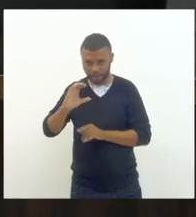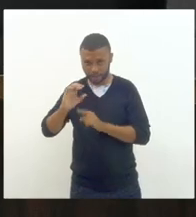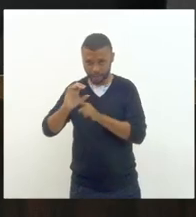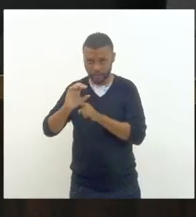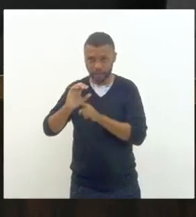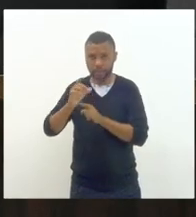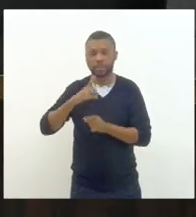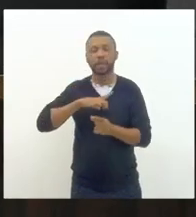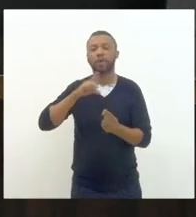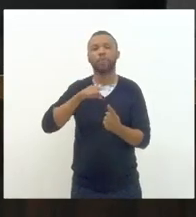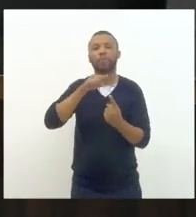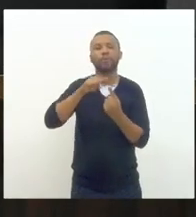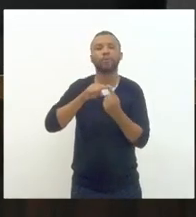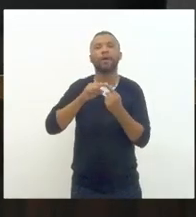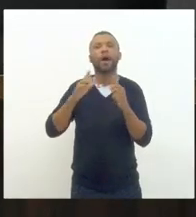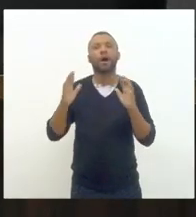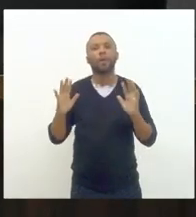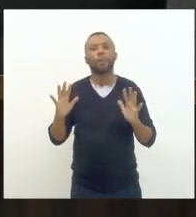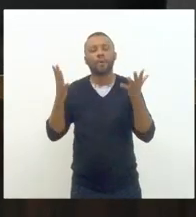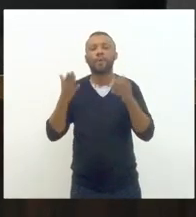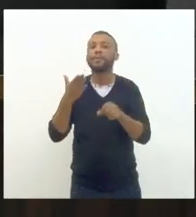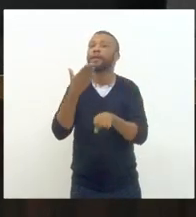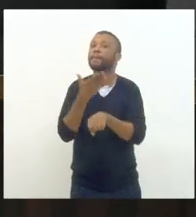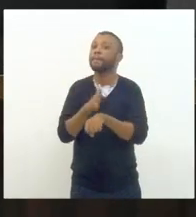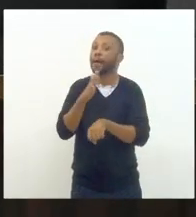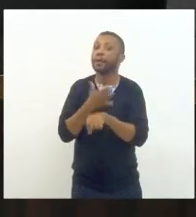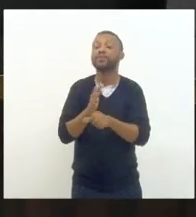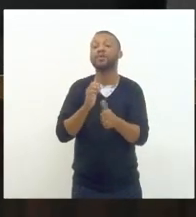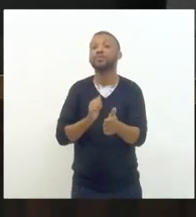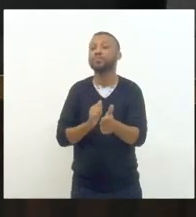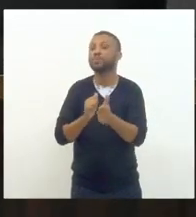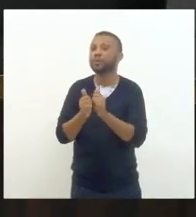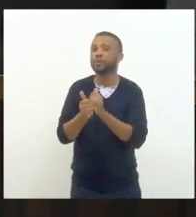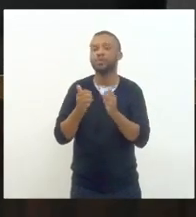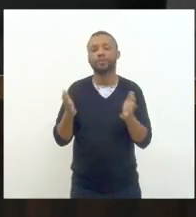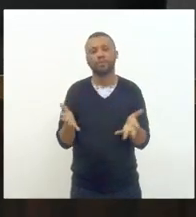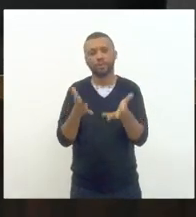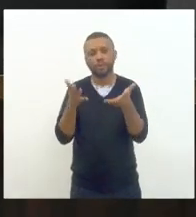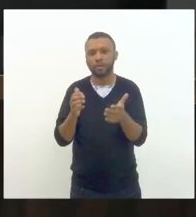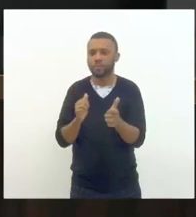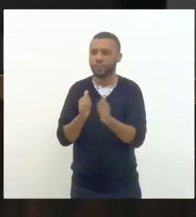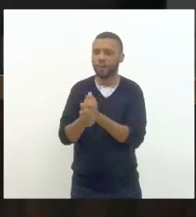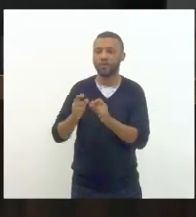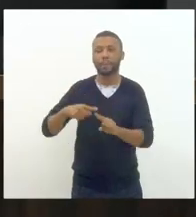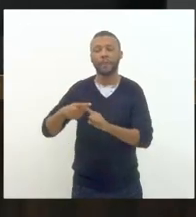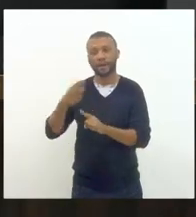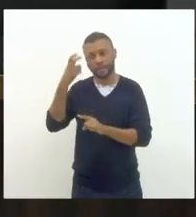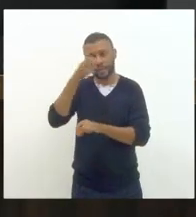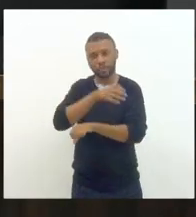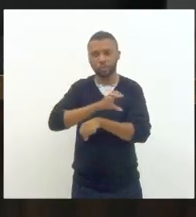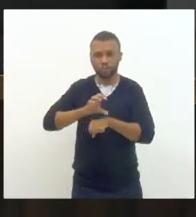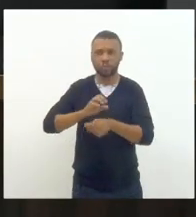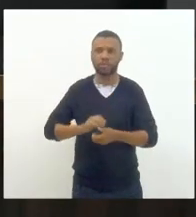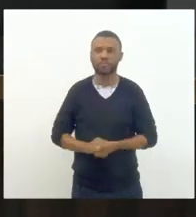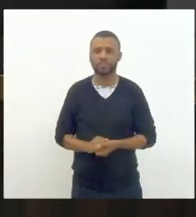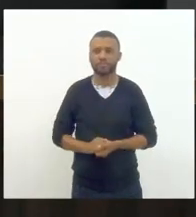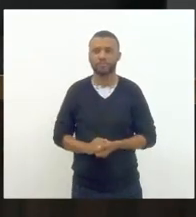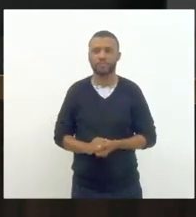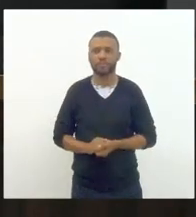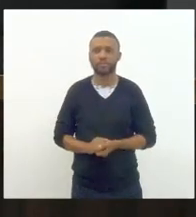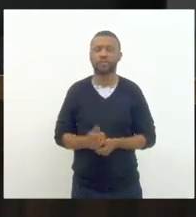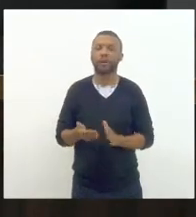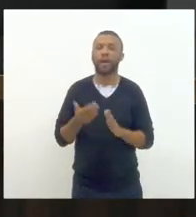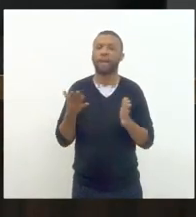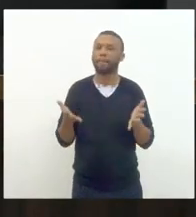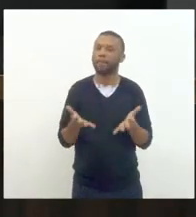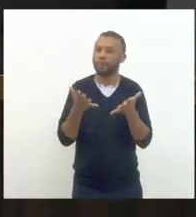por finalidade a comemoração da prática esportiva, enaltecendo o esporte e sua cultura. Tirou a